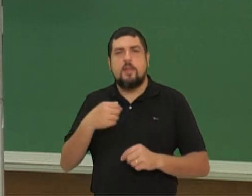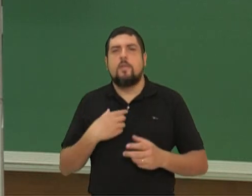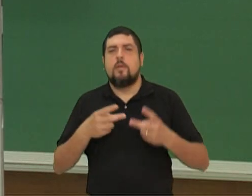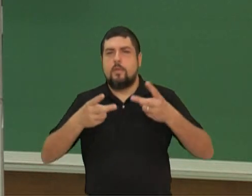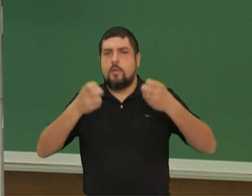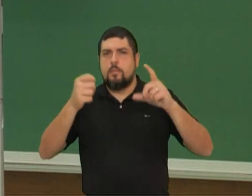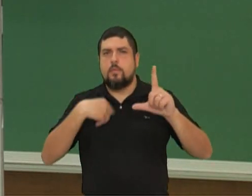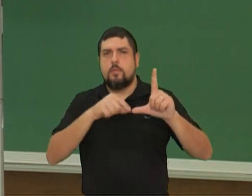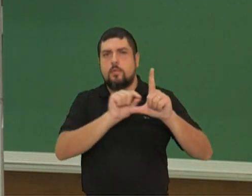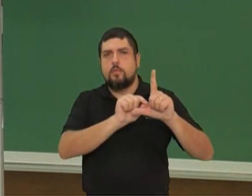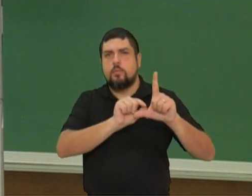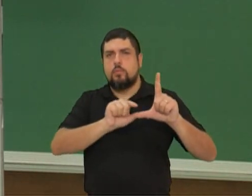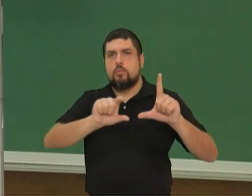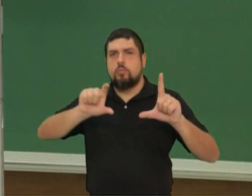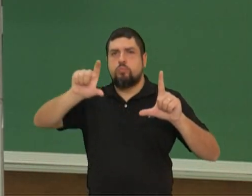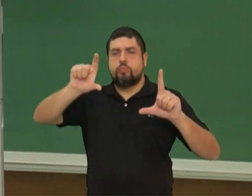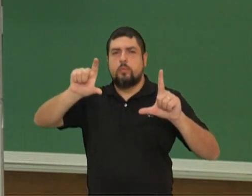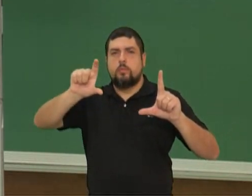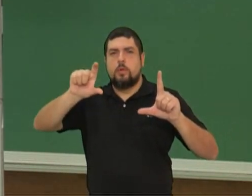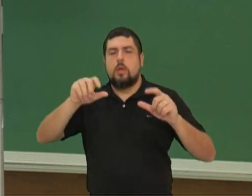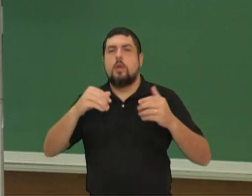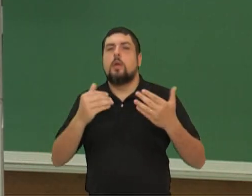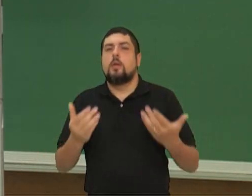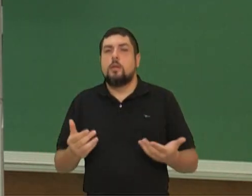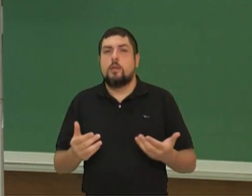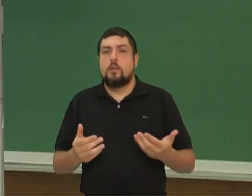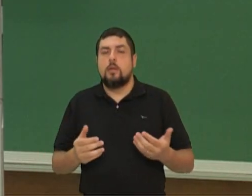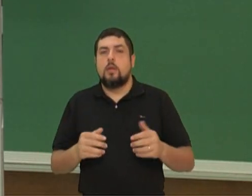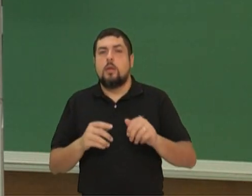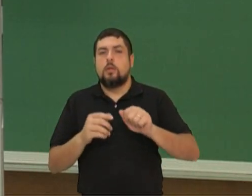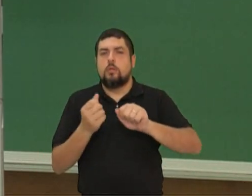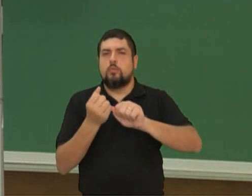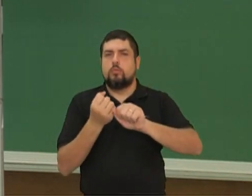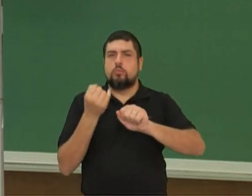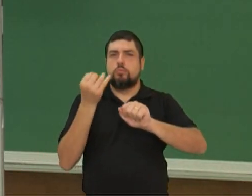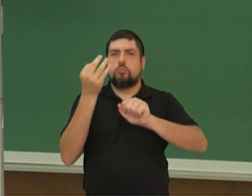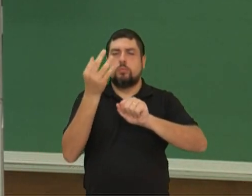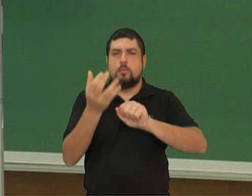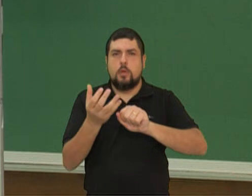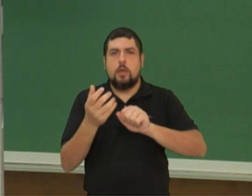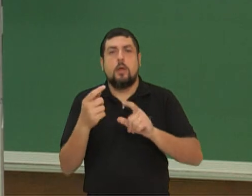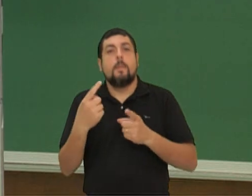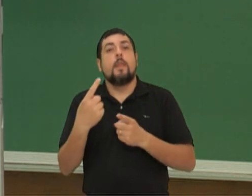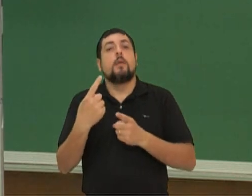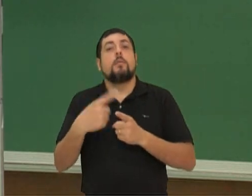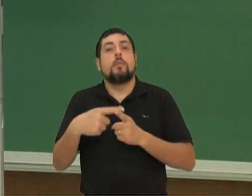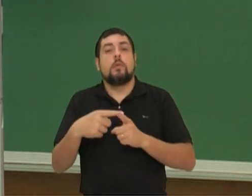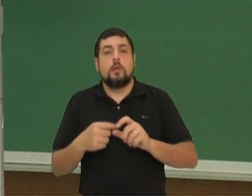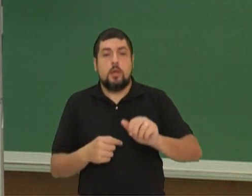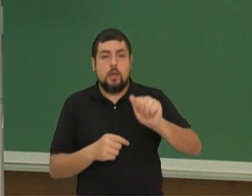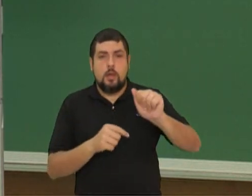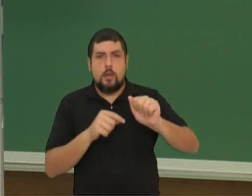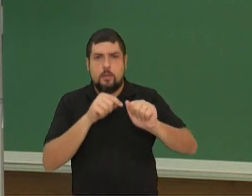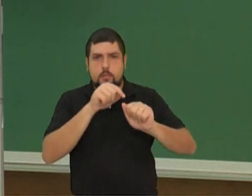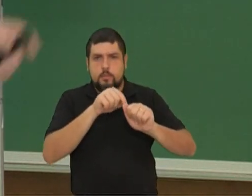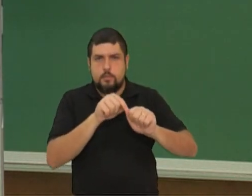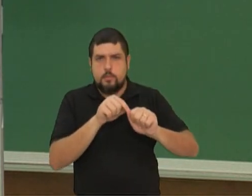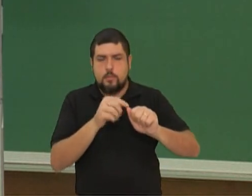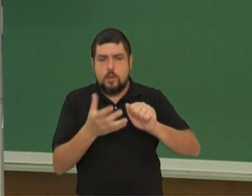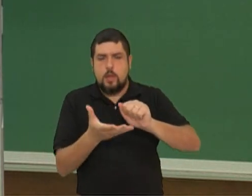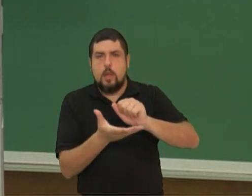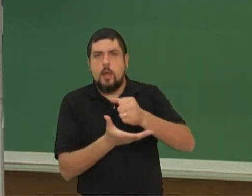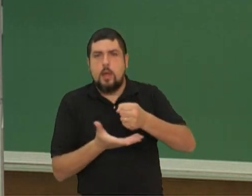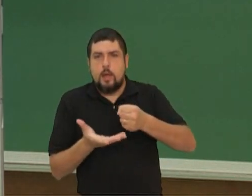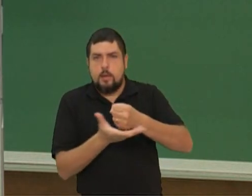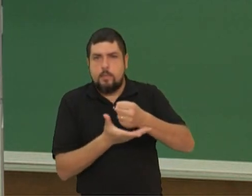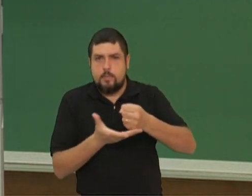só, gráfico de função exponencial crescente, porque a base é maior que 1. E se